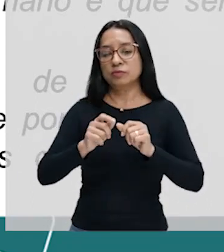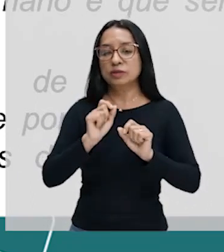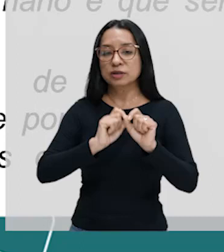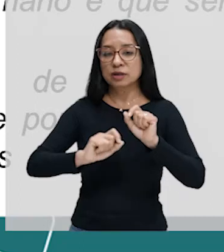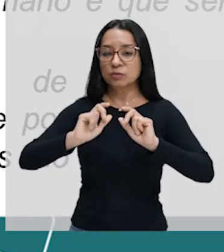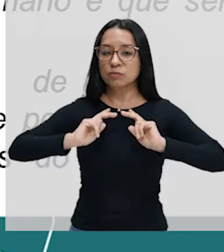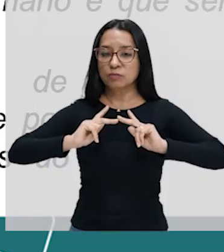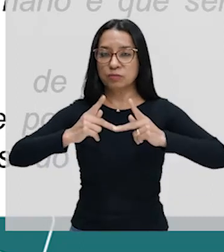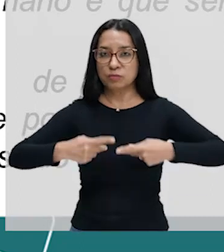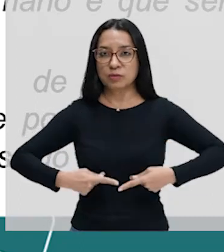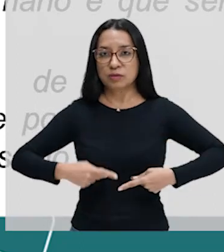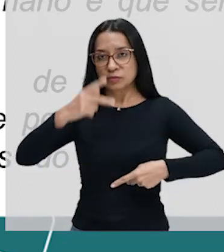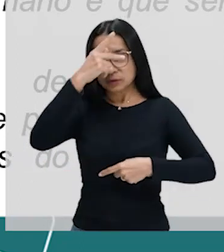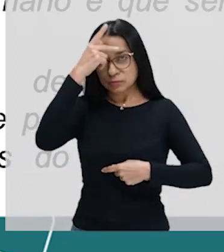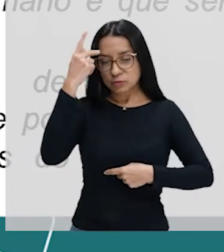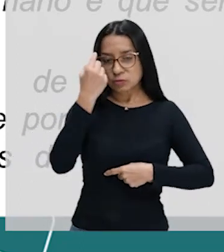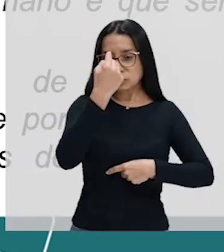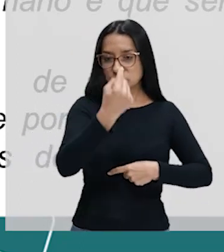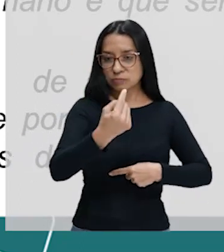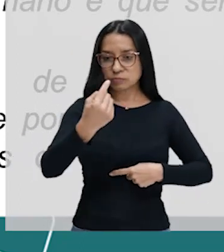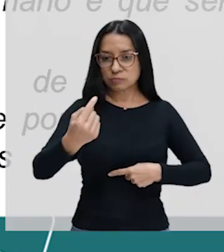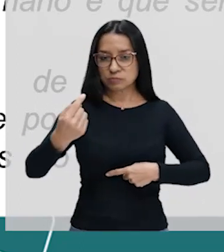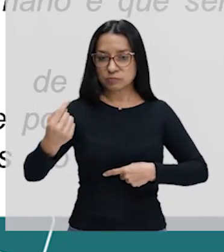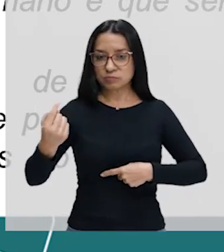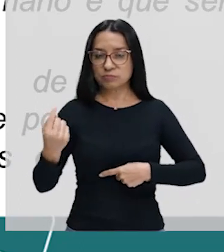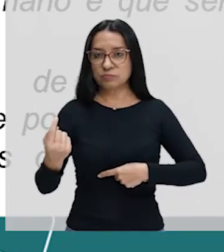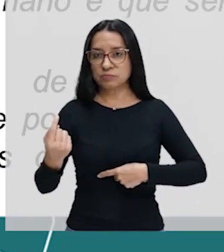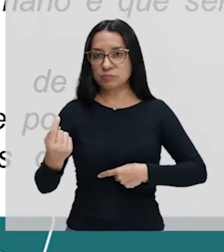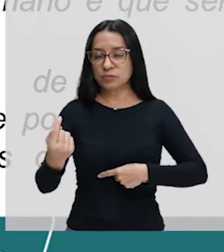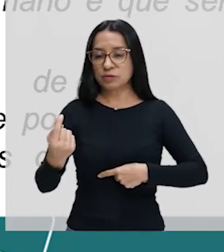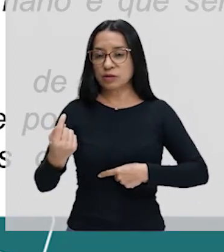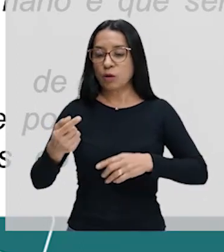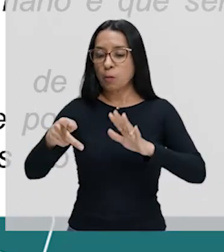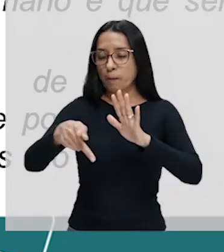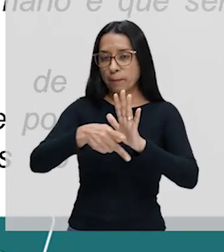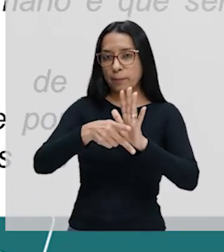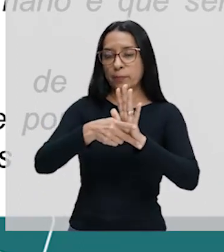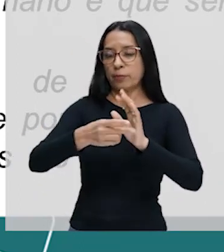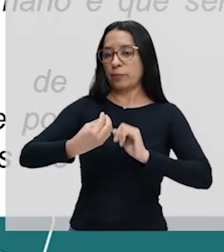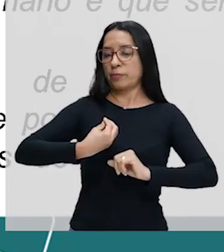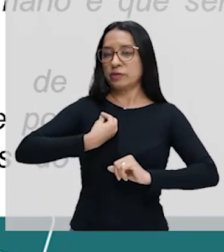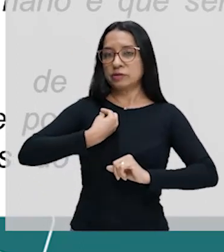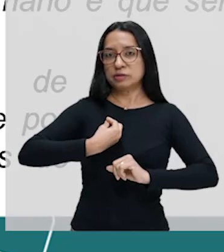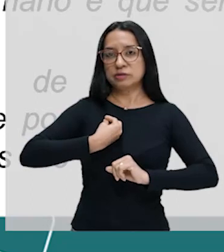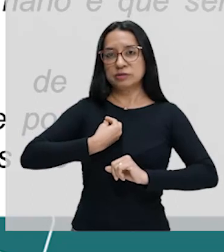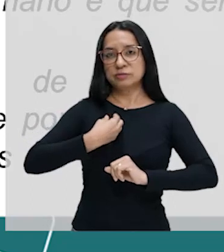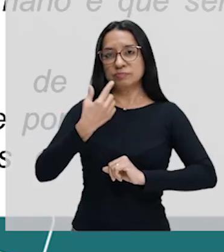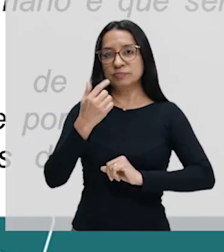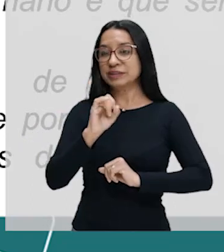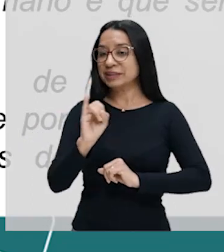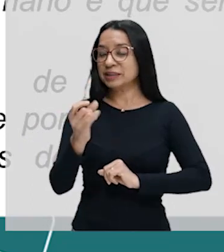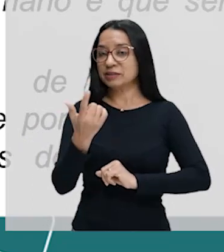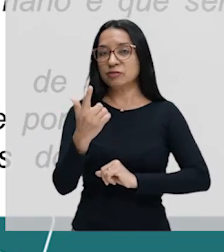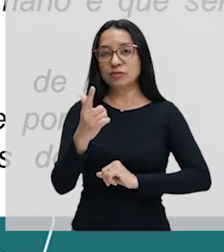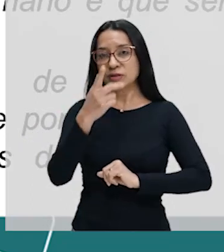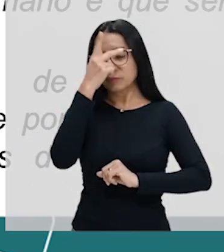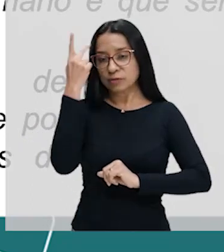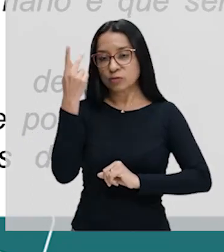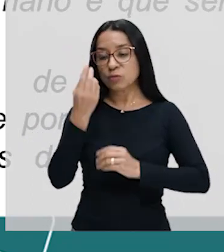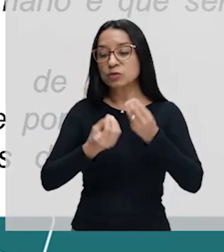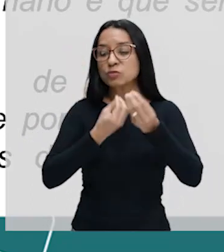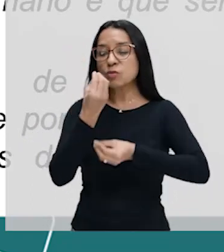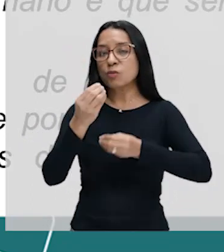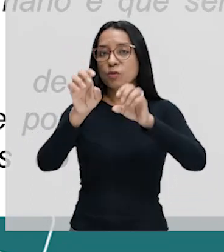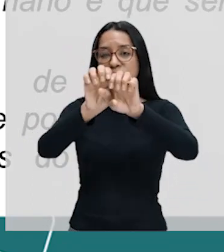humano, que de fato dá a razão para o Estado existir, ou seja, sem as pessoas não existiria, né, claro, a estrutura do